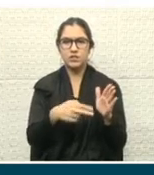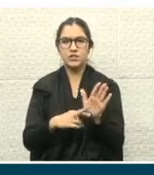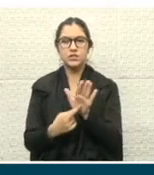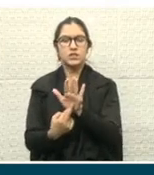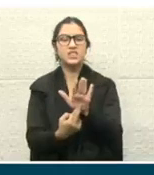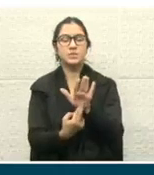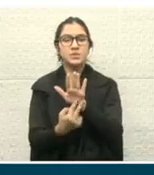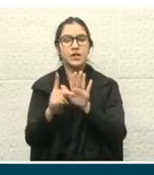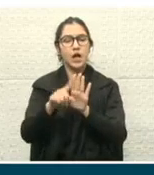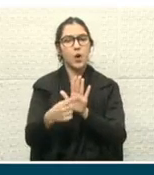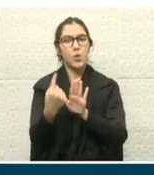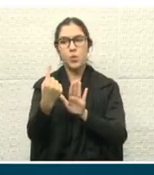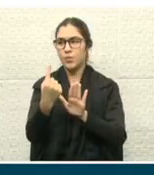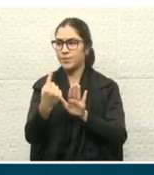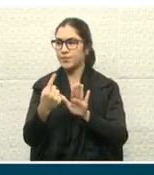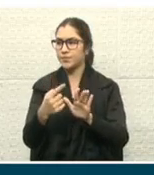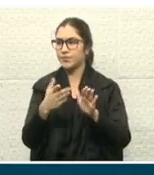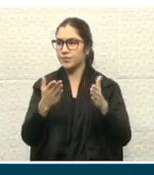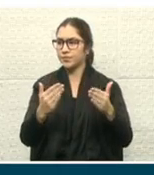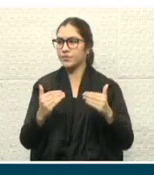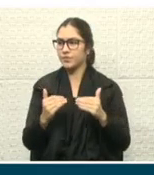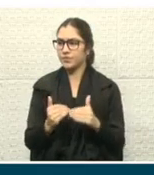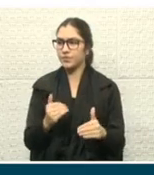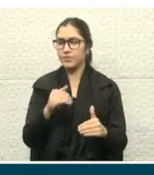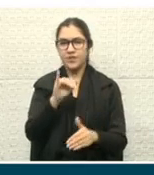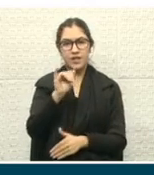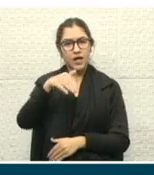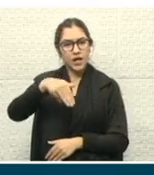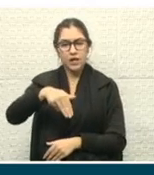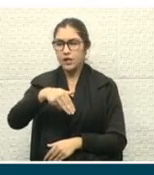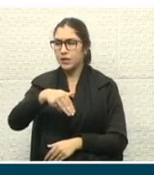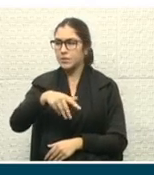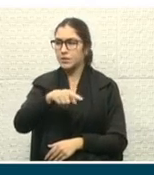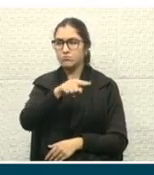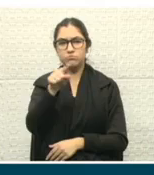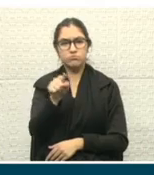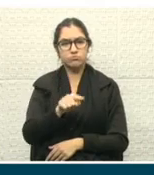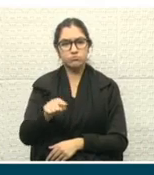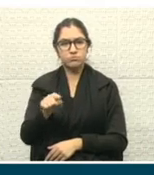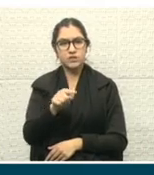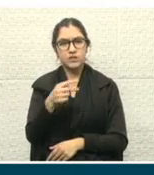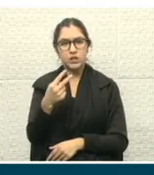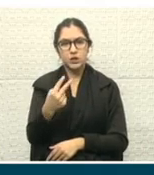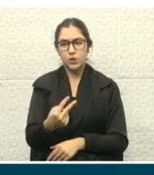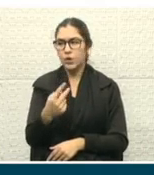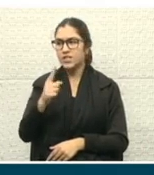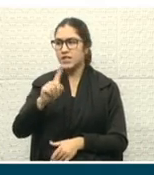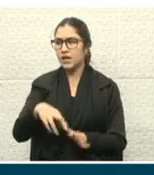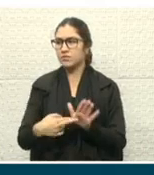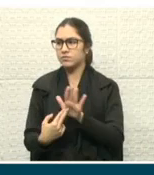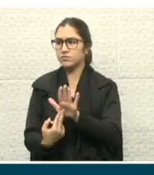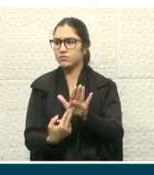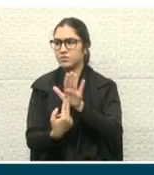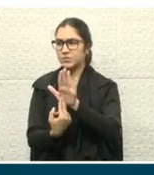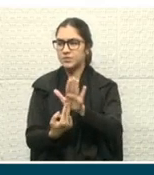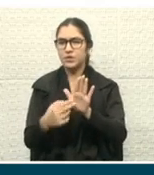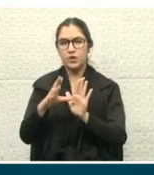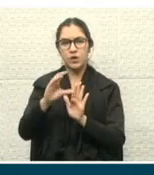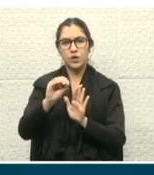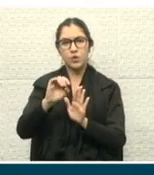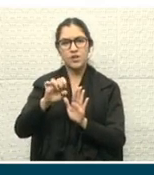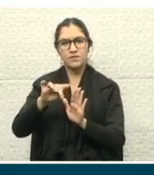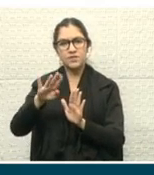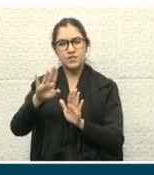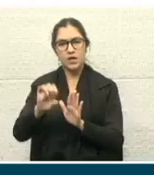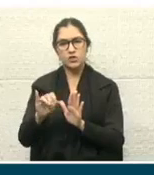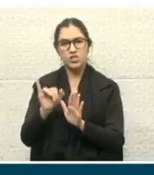1. E a parte imaginária do número z2 corresponde ao coeficiente de